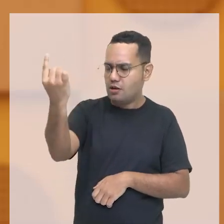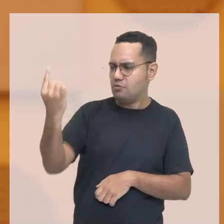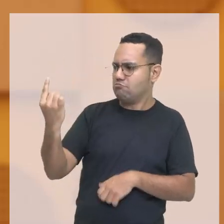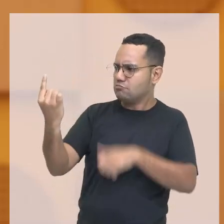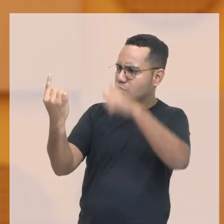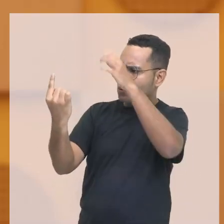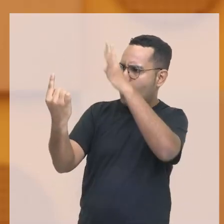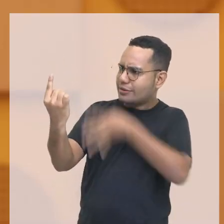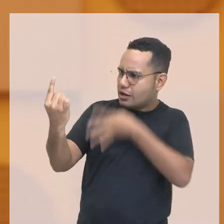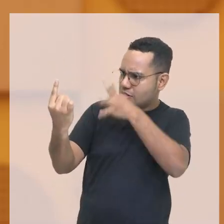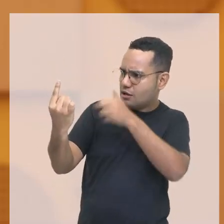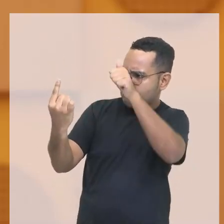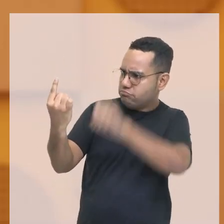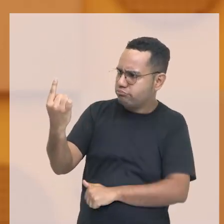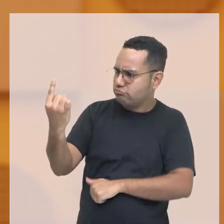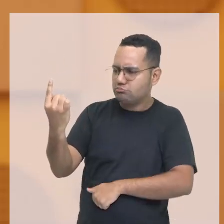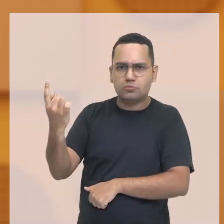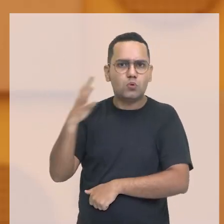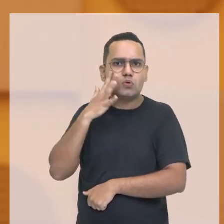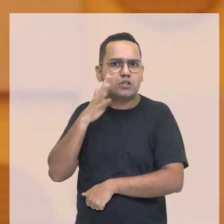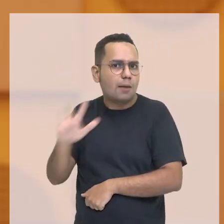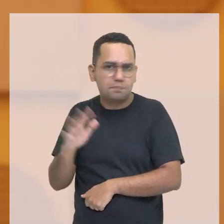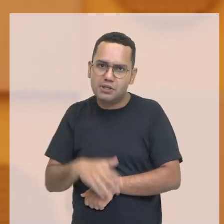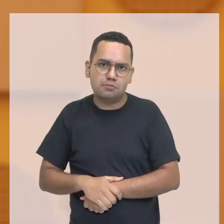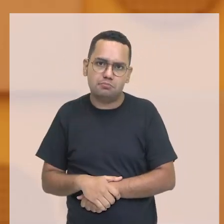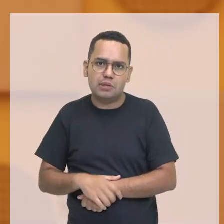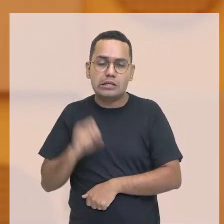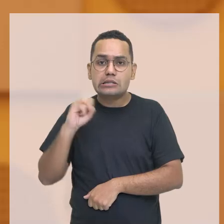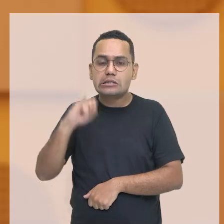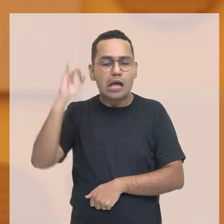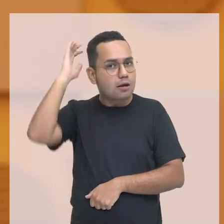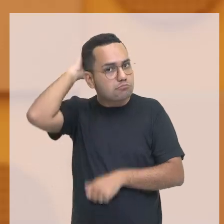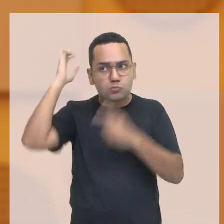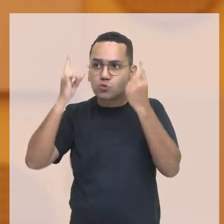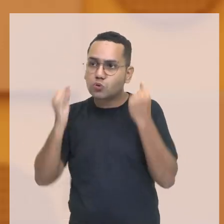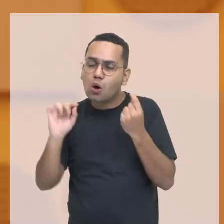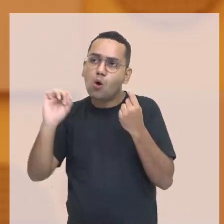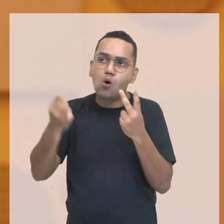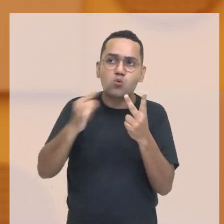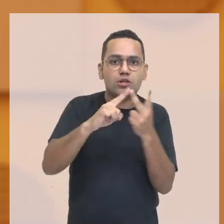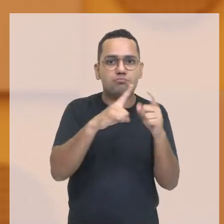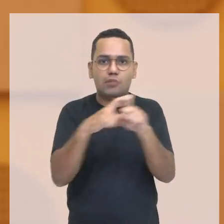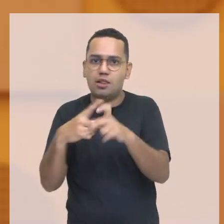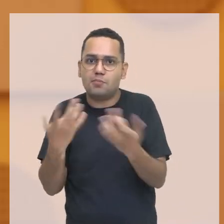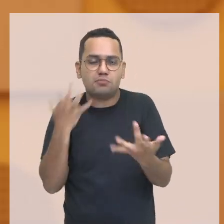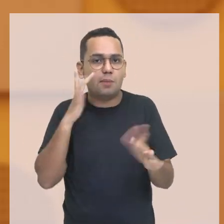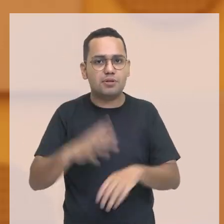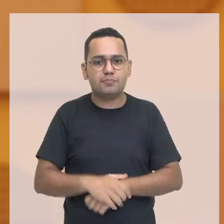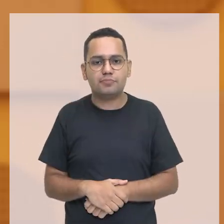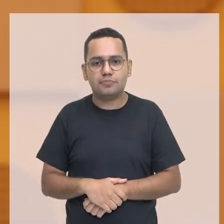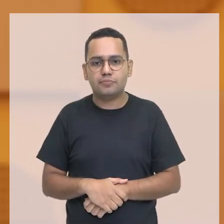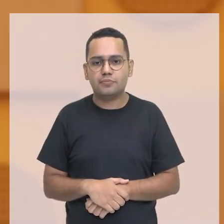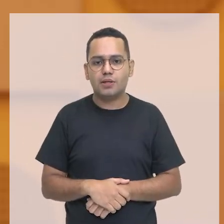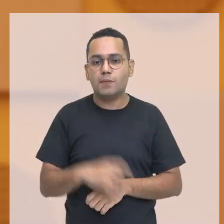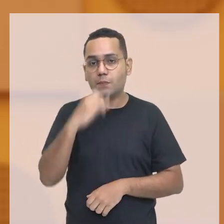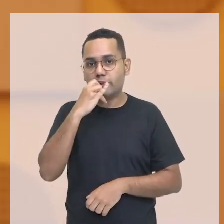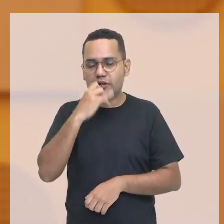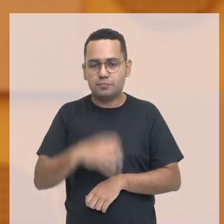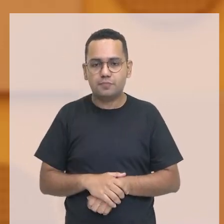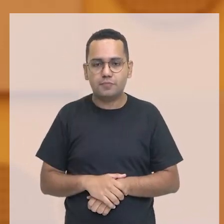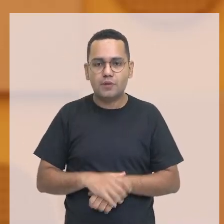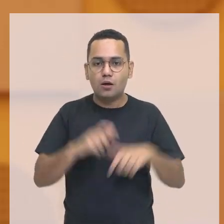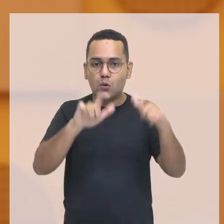Então, uma das formas de se identificar os judeus era através da sua ascendência. No caso, se aquela pessoa que estava na